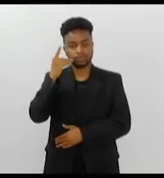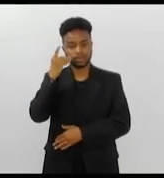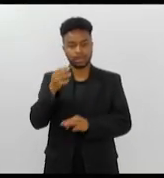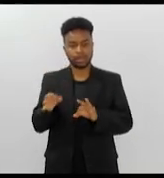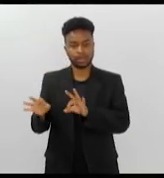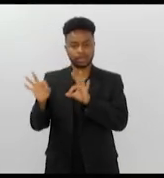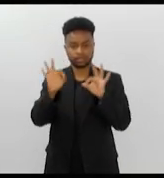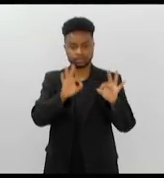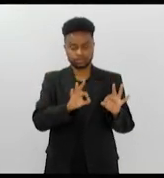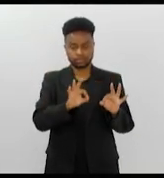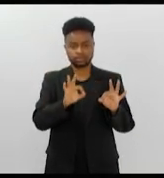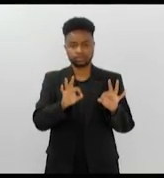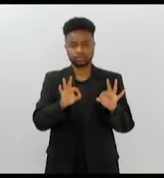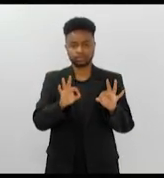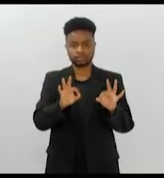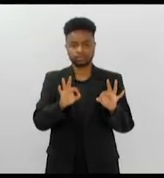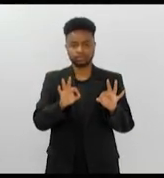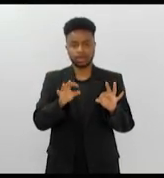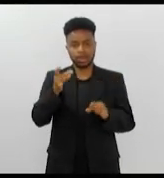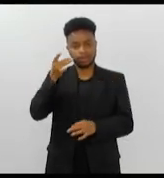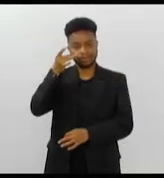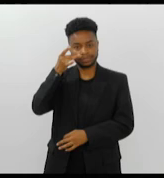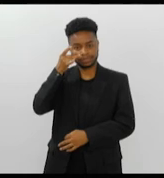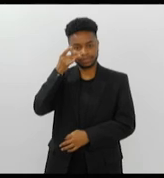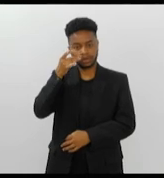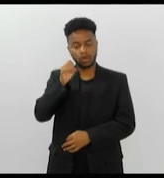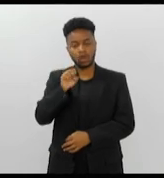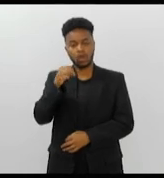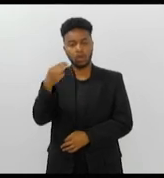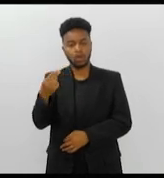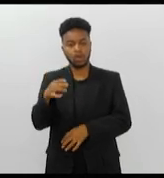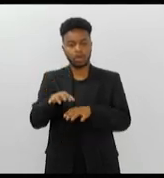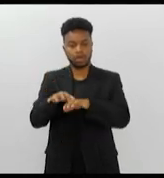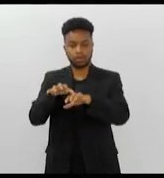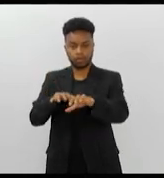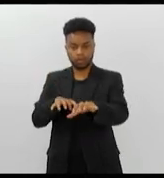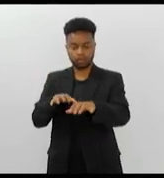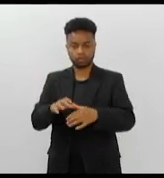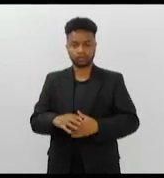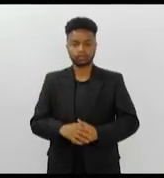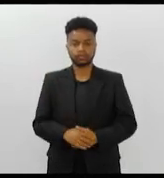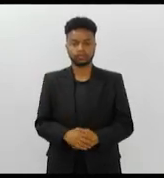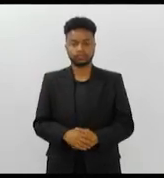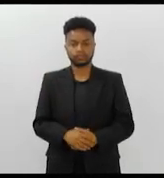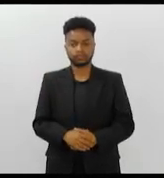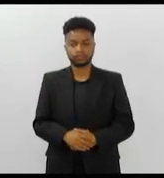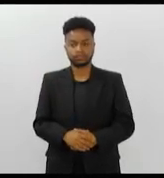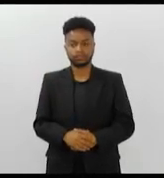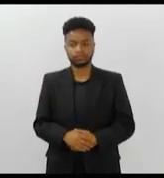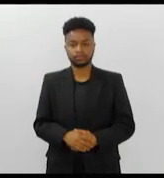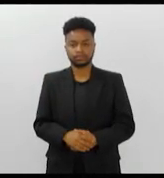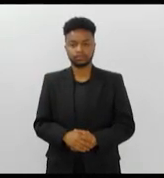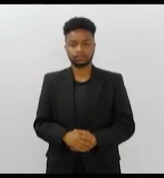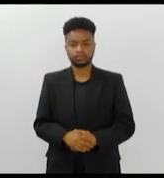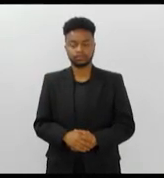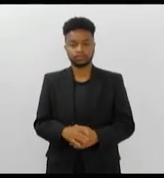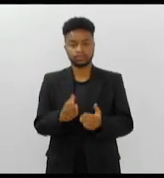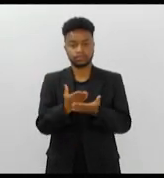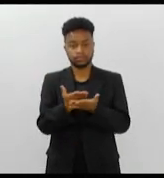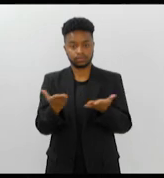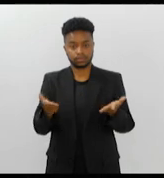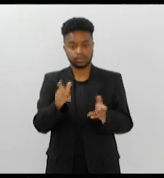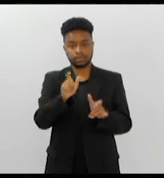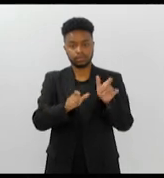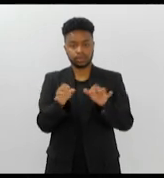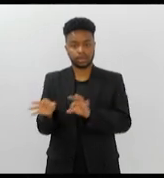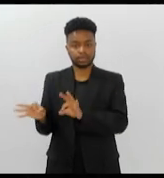nos assistem de forma presencial ou remota senhoras e senhores